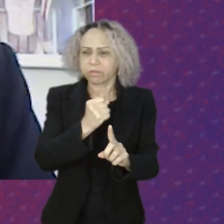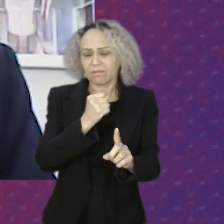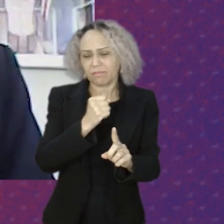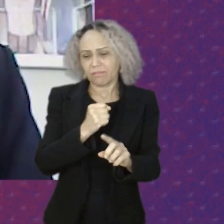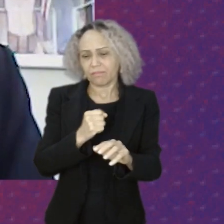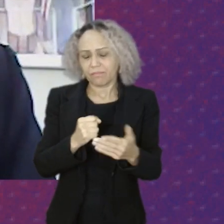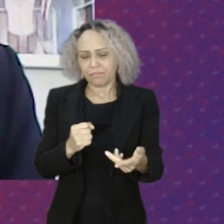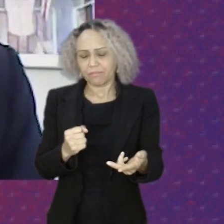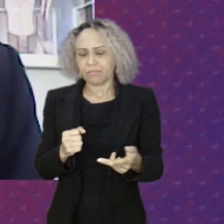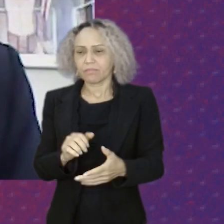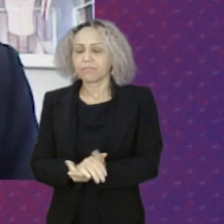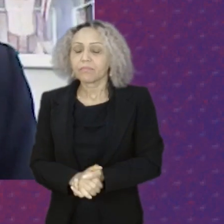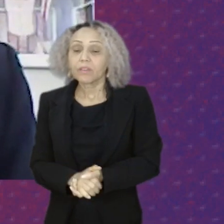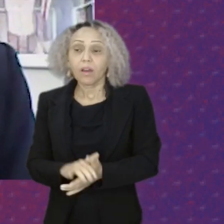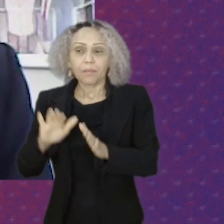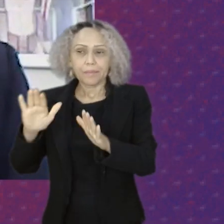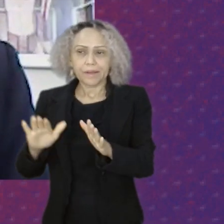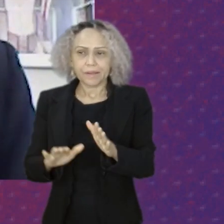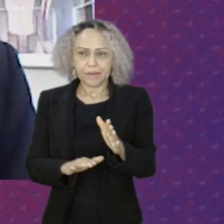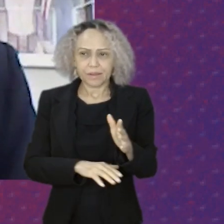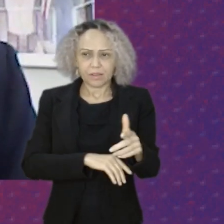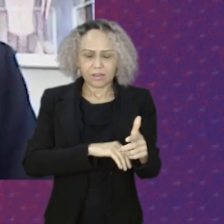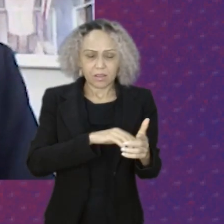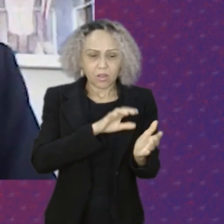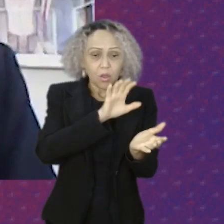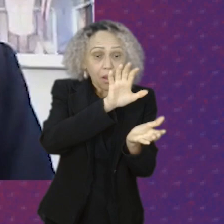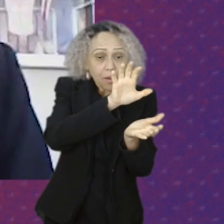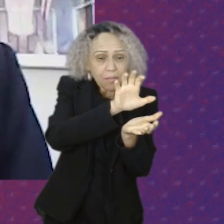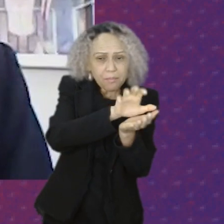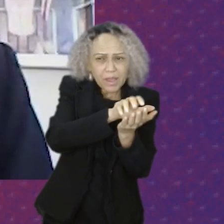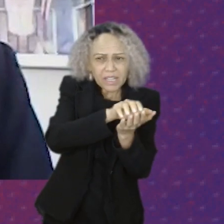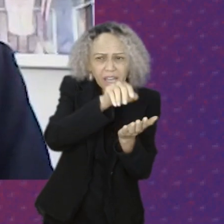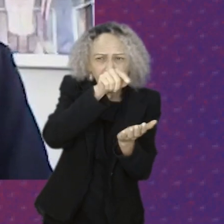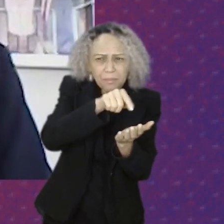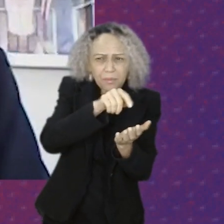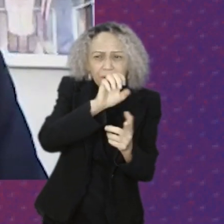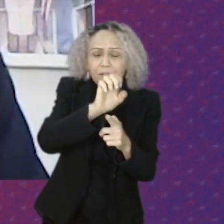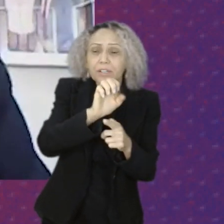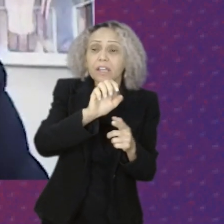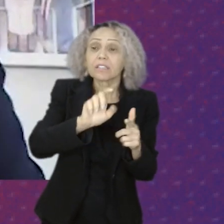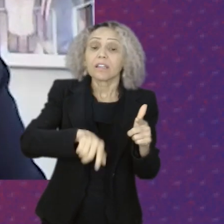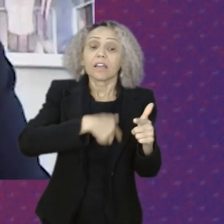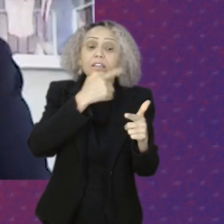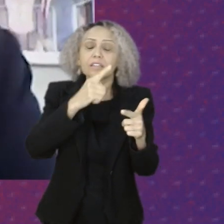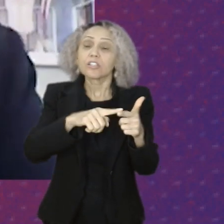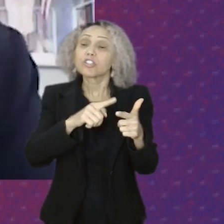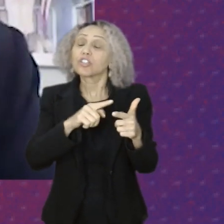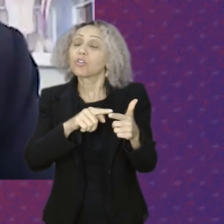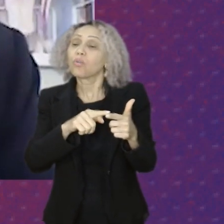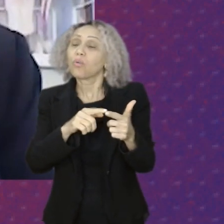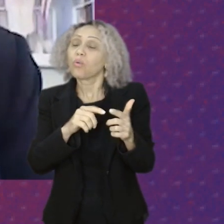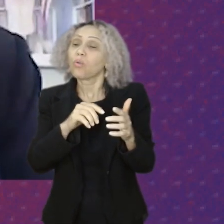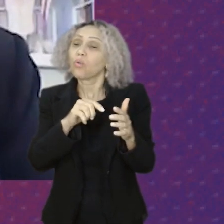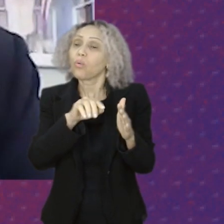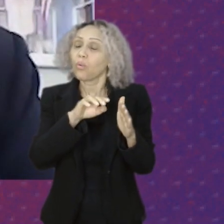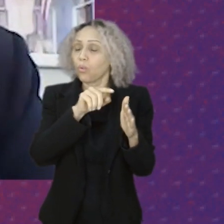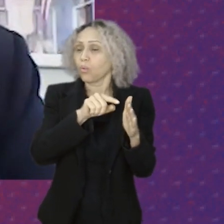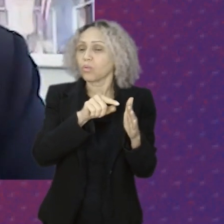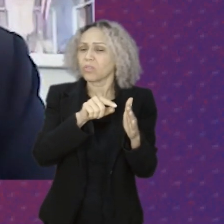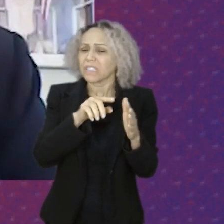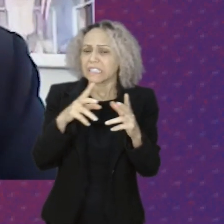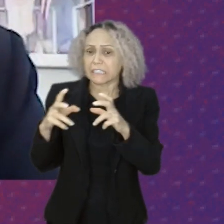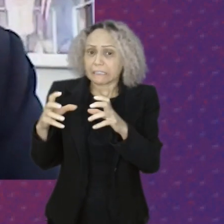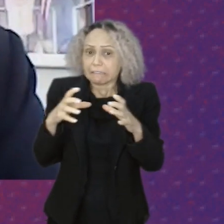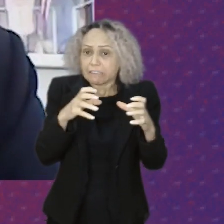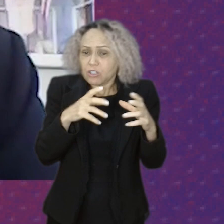só em Pernambuco. Pernambuco é o segundo lugar que está em violência e conflito agrário no Brasil, e eles se ampliando,